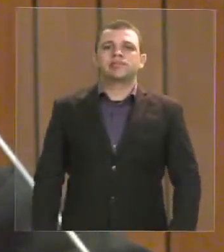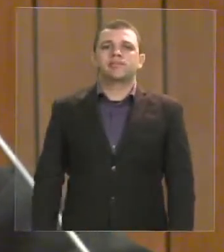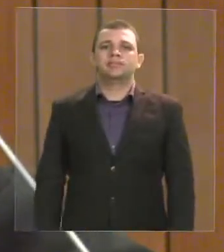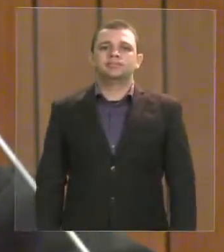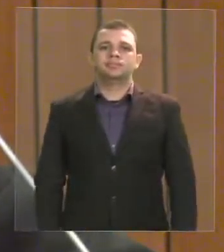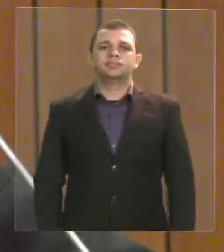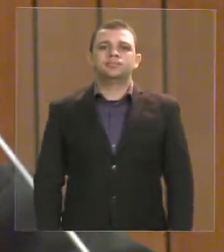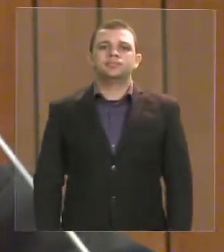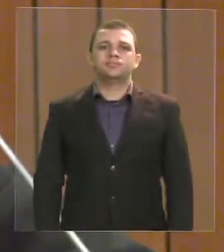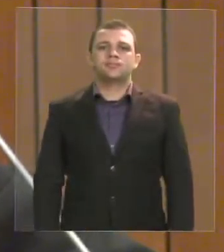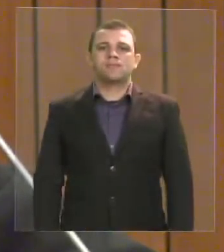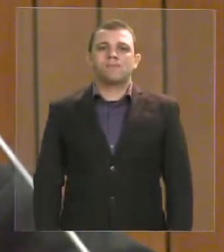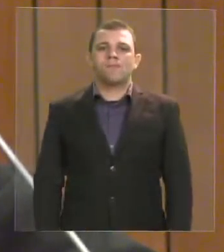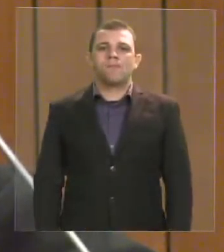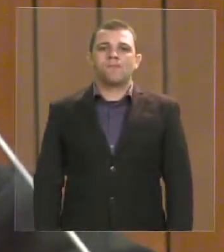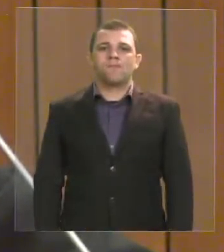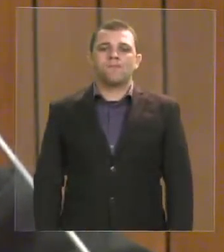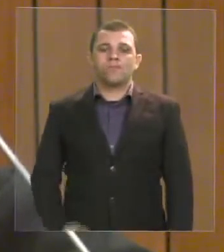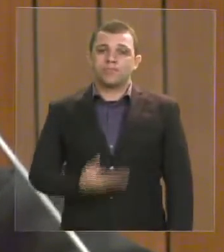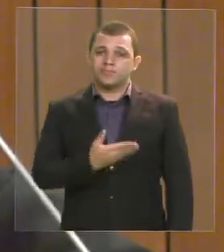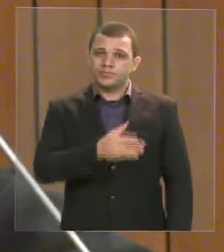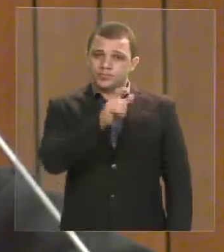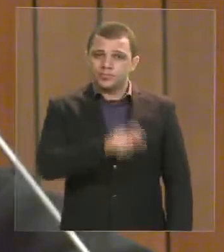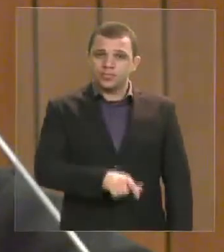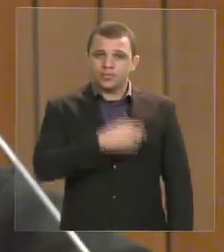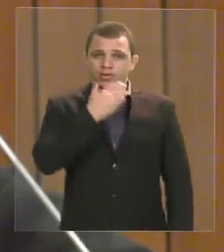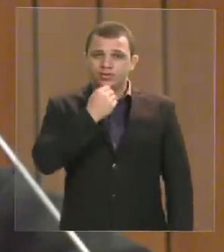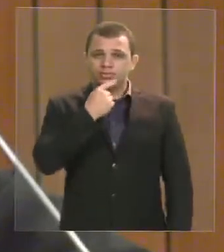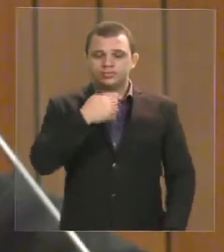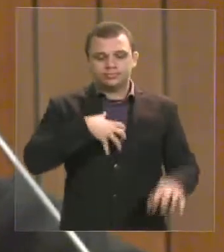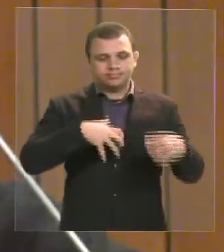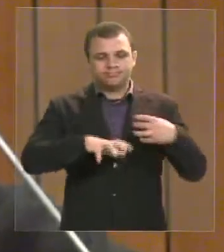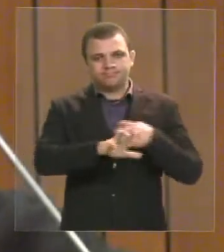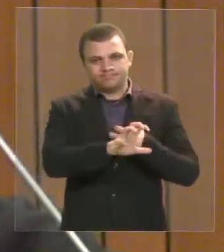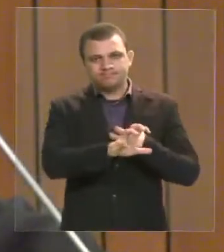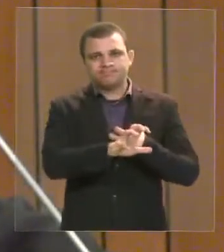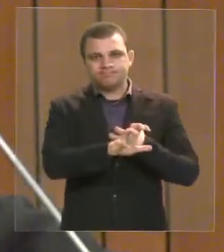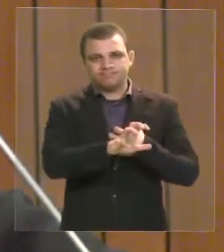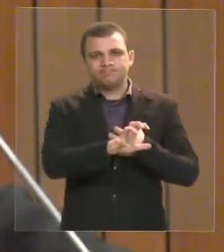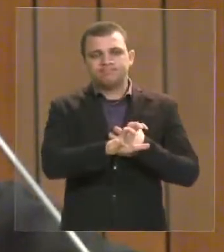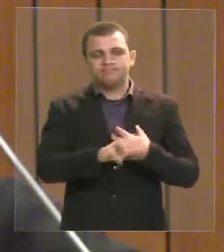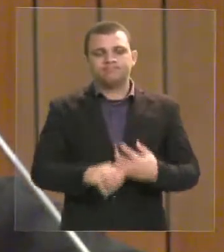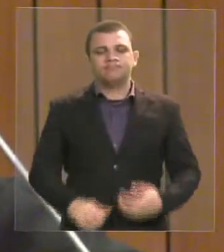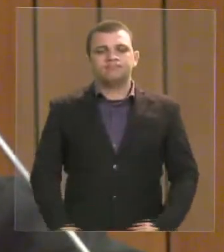e ele me sensibiliza bastante